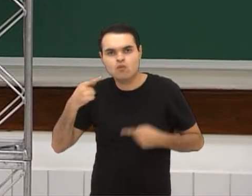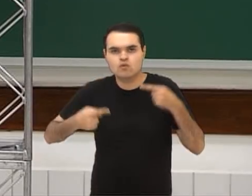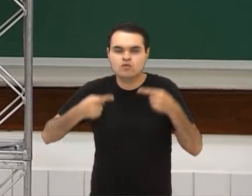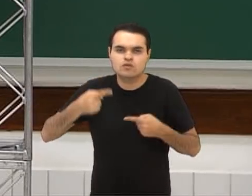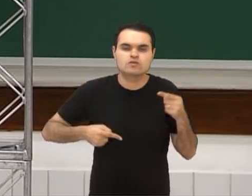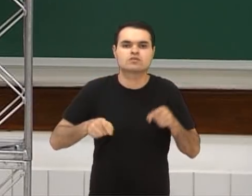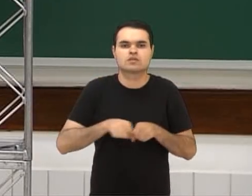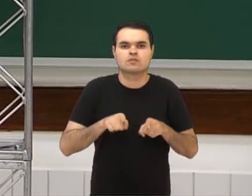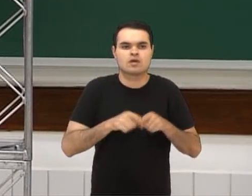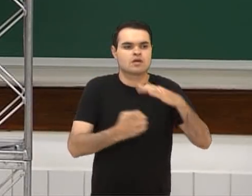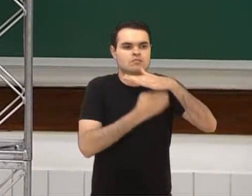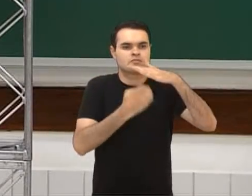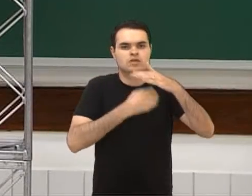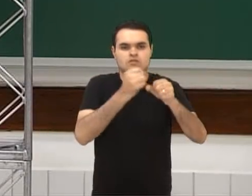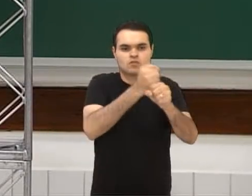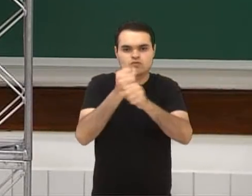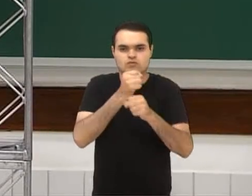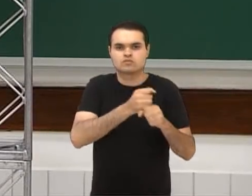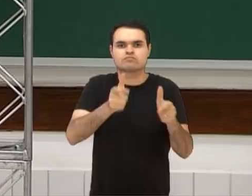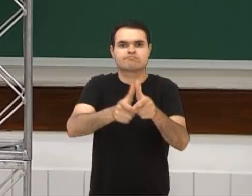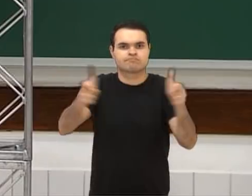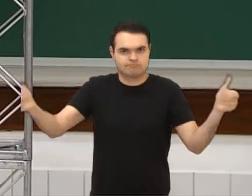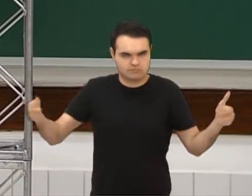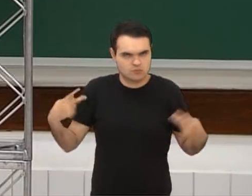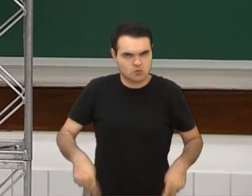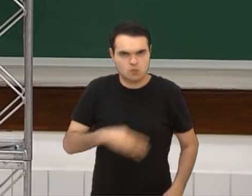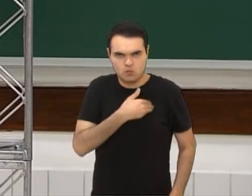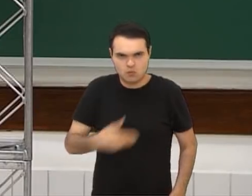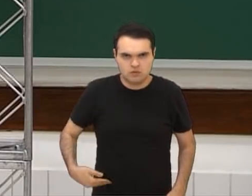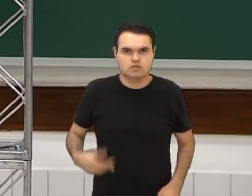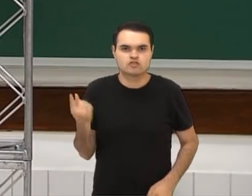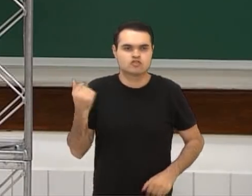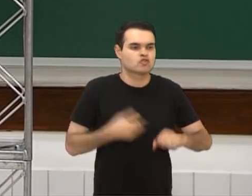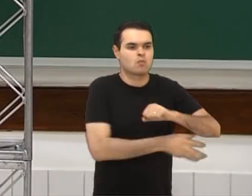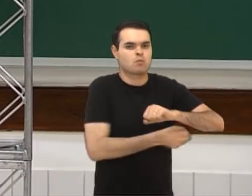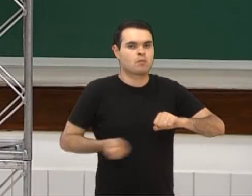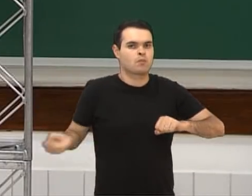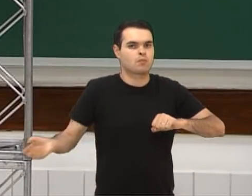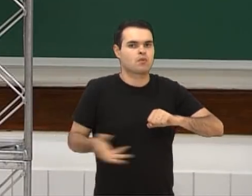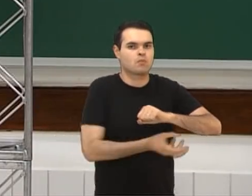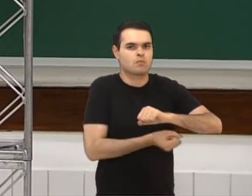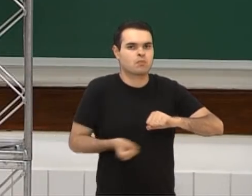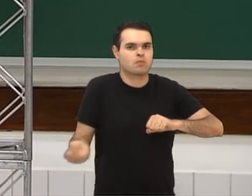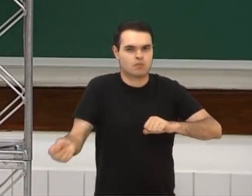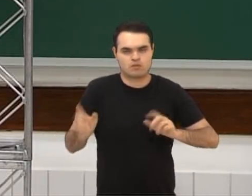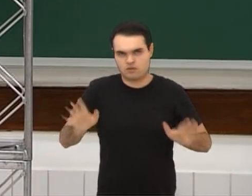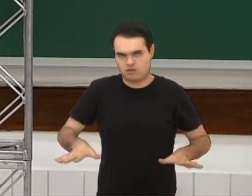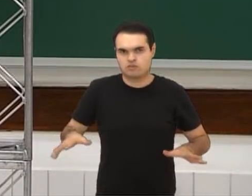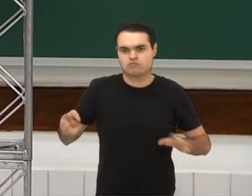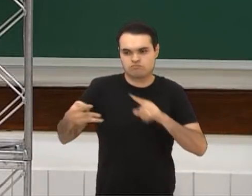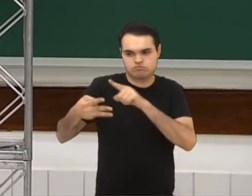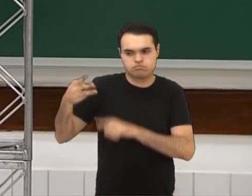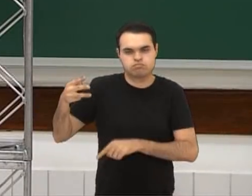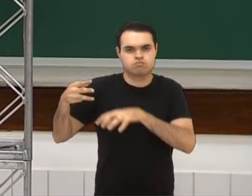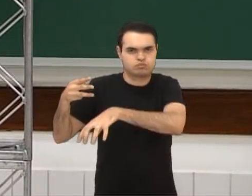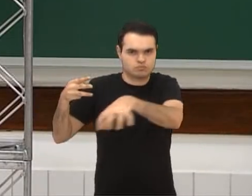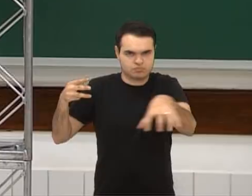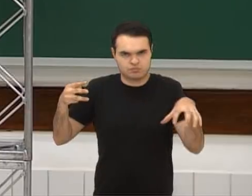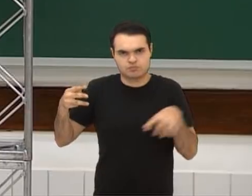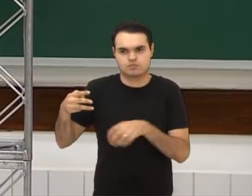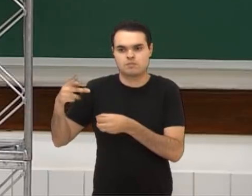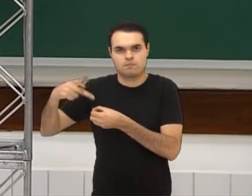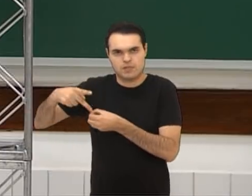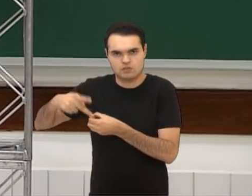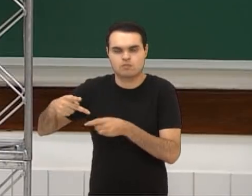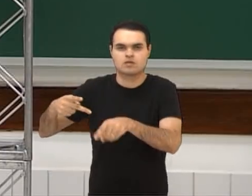grandes construtoras de obras públicas. Então, um esquema de desvio e de lavagem de dinheiro envolvendo essas três partes: